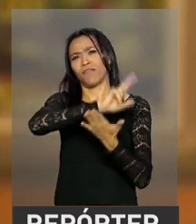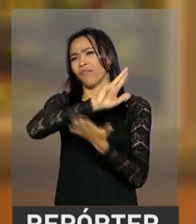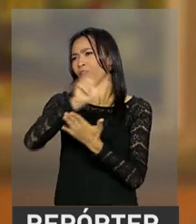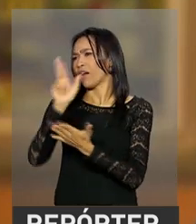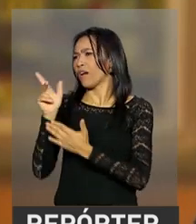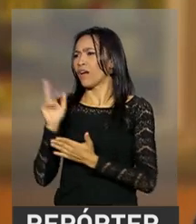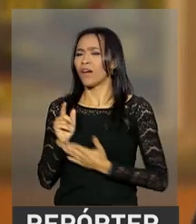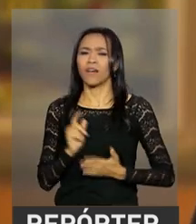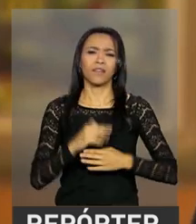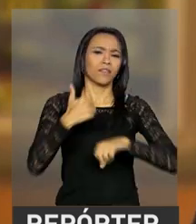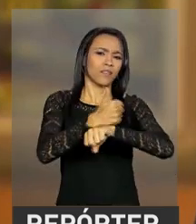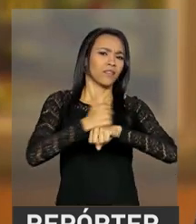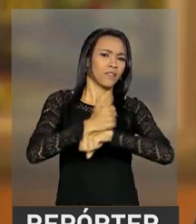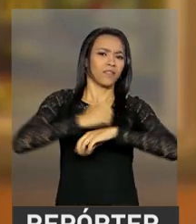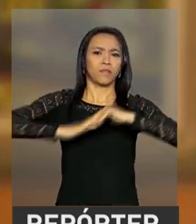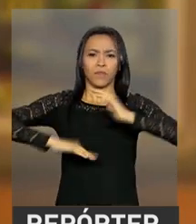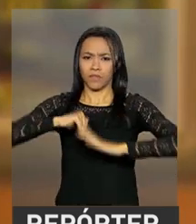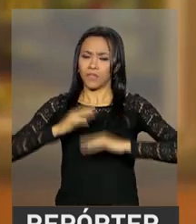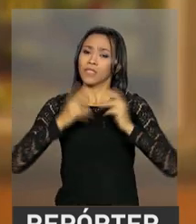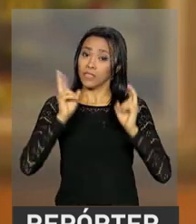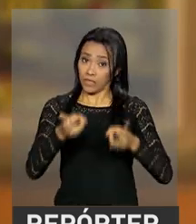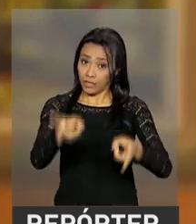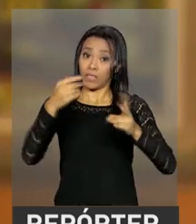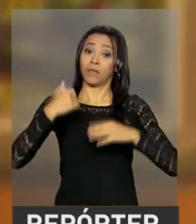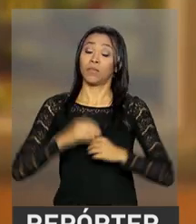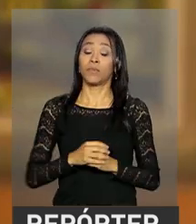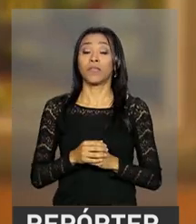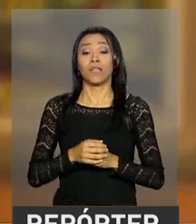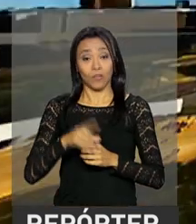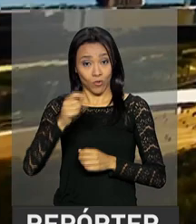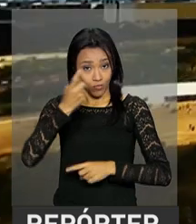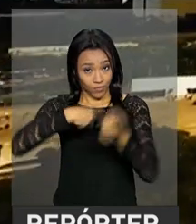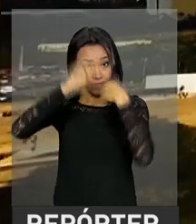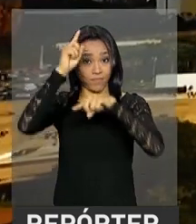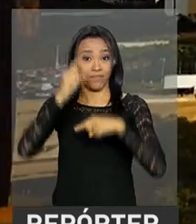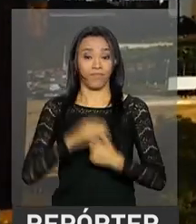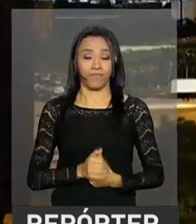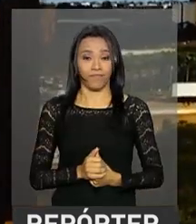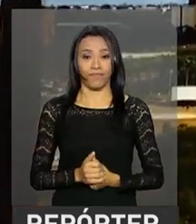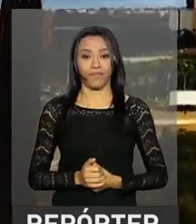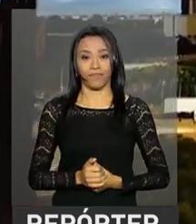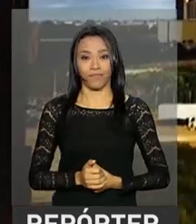variadas atividades e sempre com muito profissionalismo e com muito sucesso.